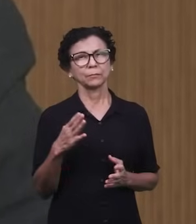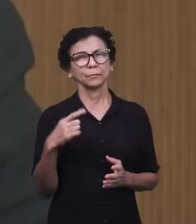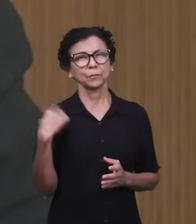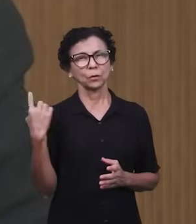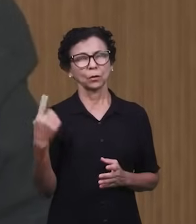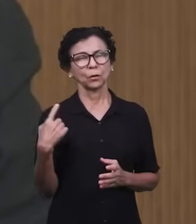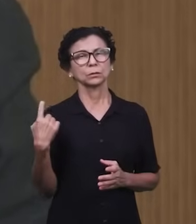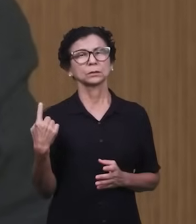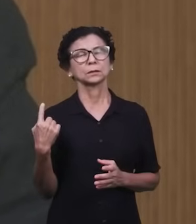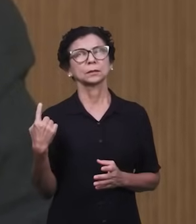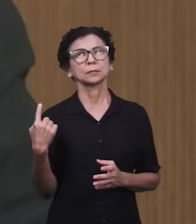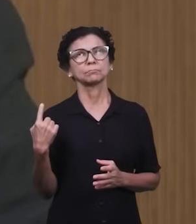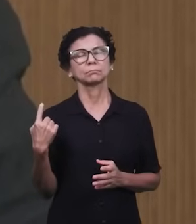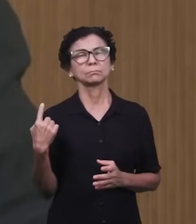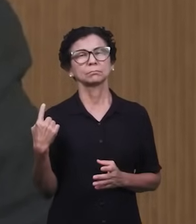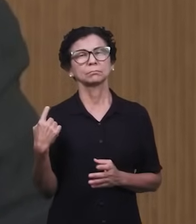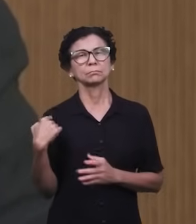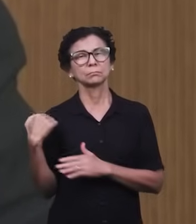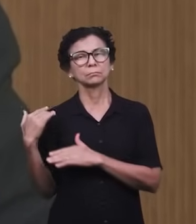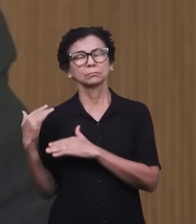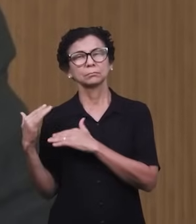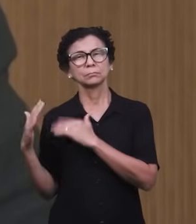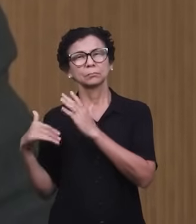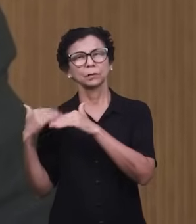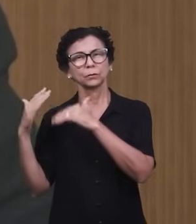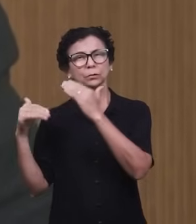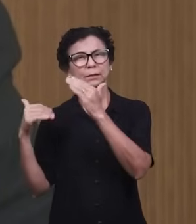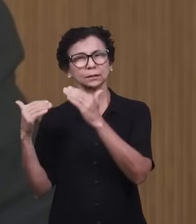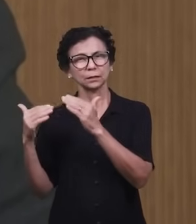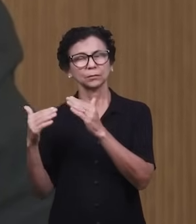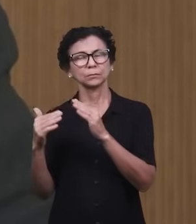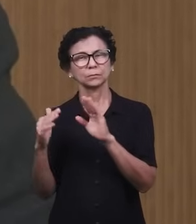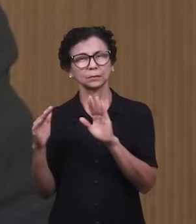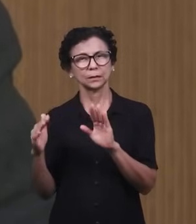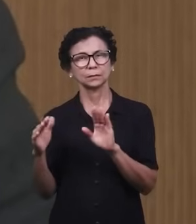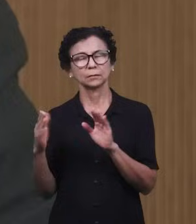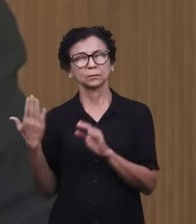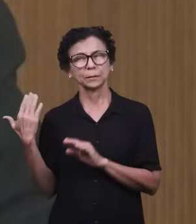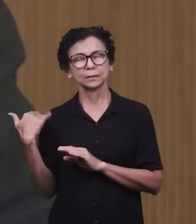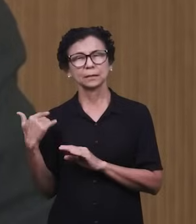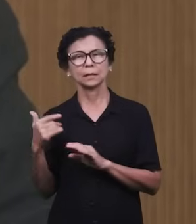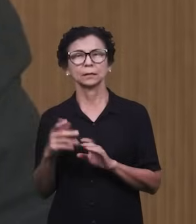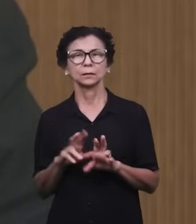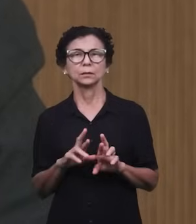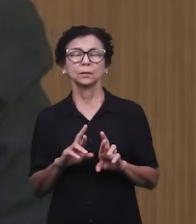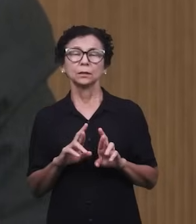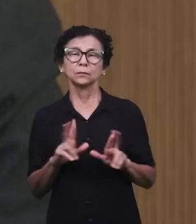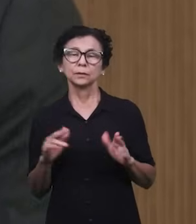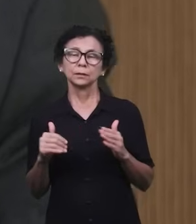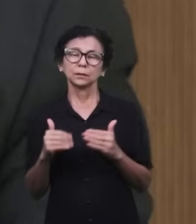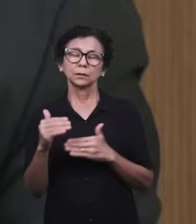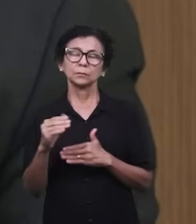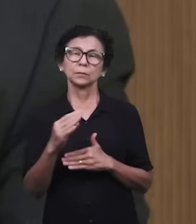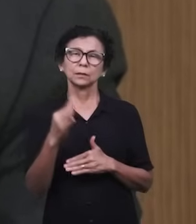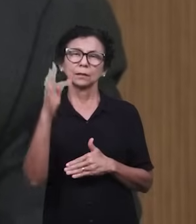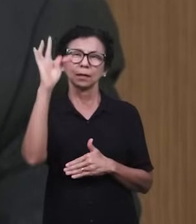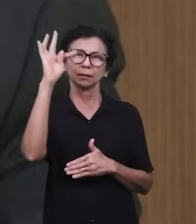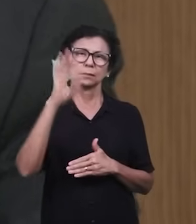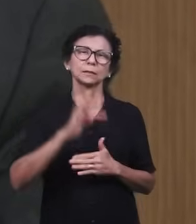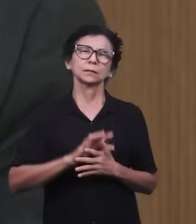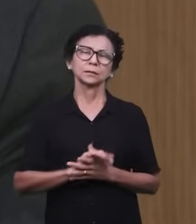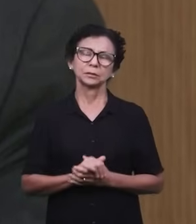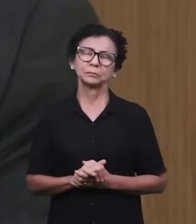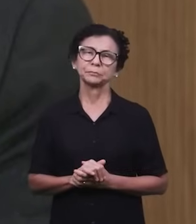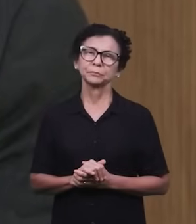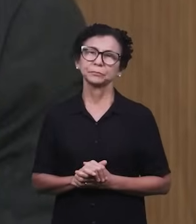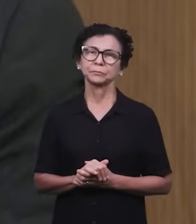uma evolução e a técnica foi entrando, nós tivemos um período no Manaim e a gente viu essas coisas